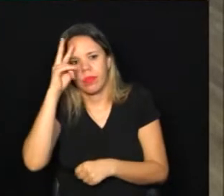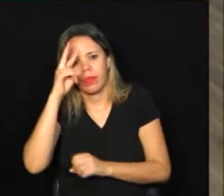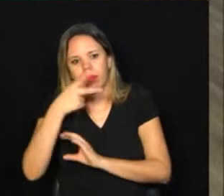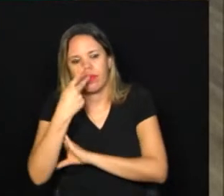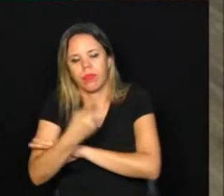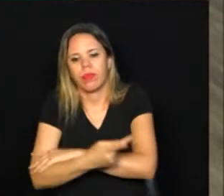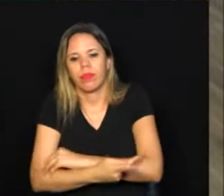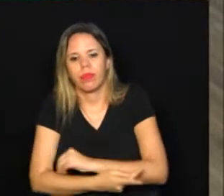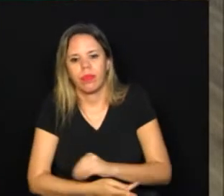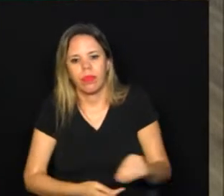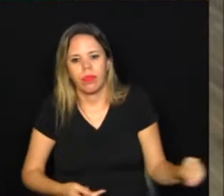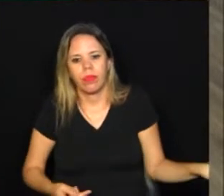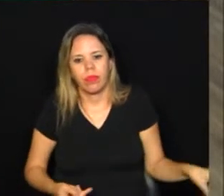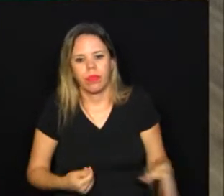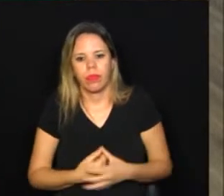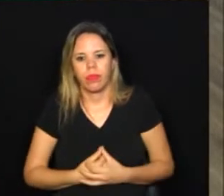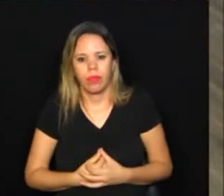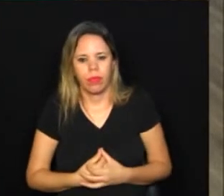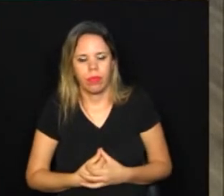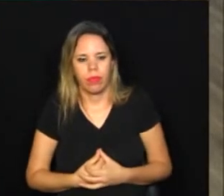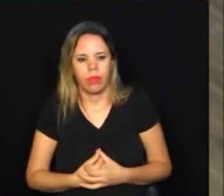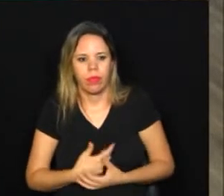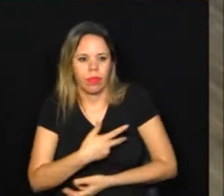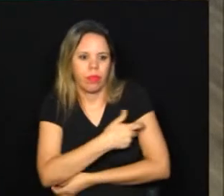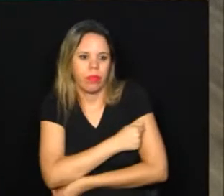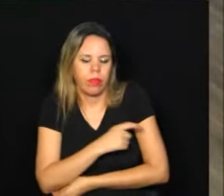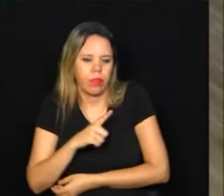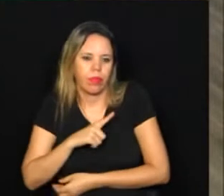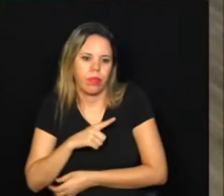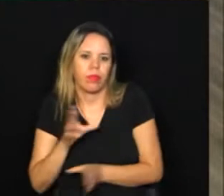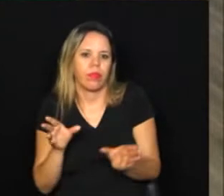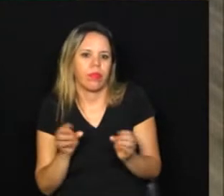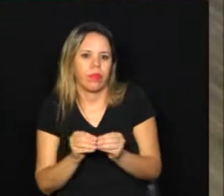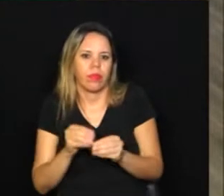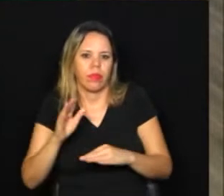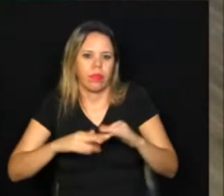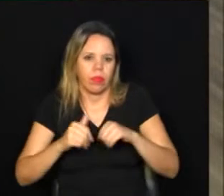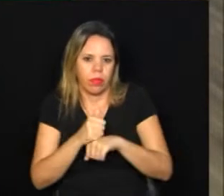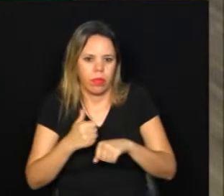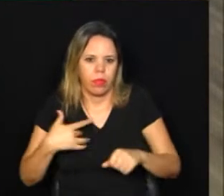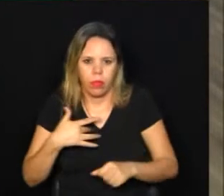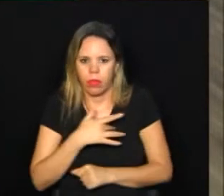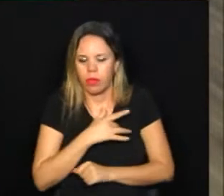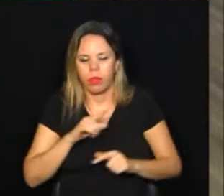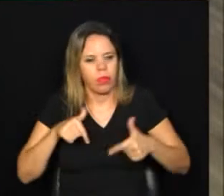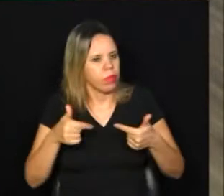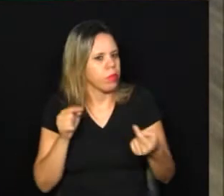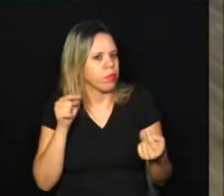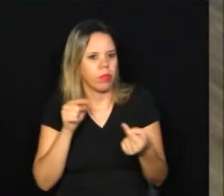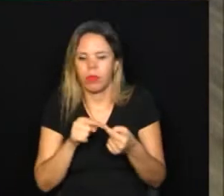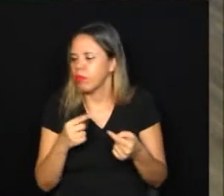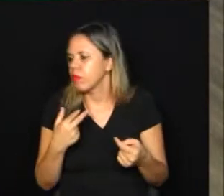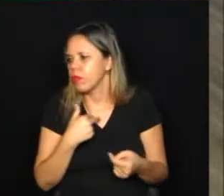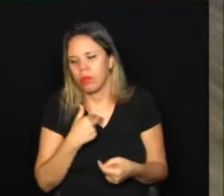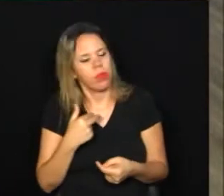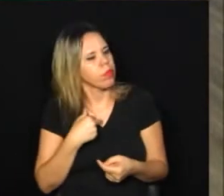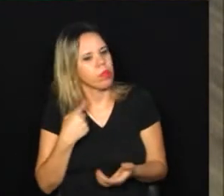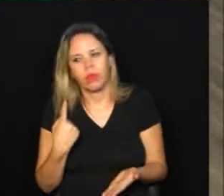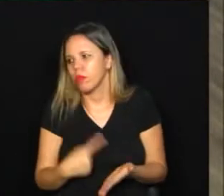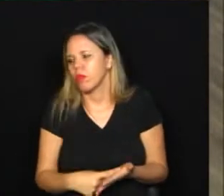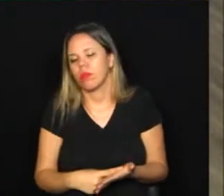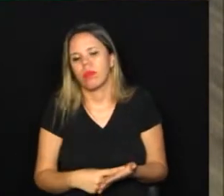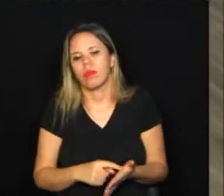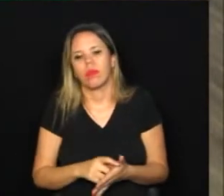em função que as doses haviam acabado, os profissionais de saúde que não atuam diretamente não podiam mais agendar?